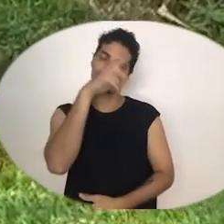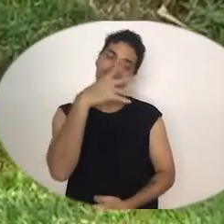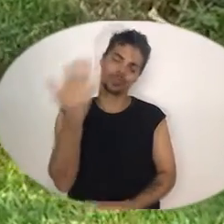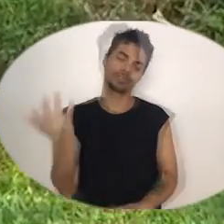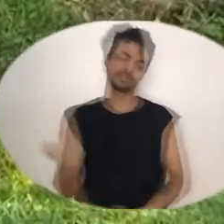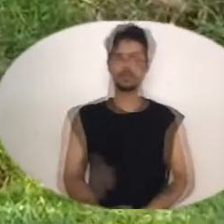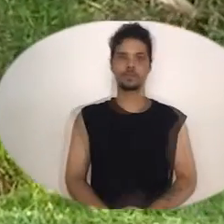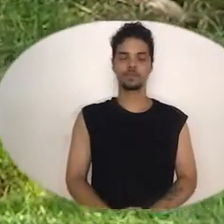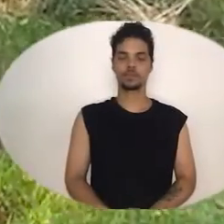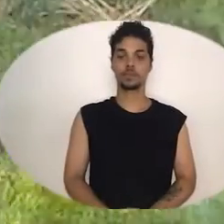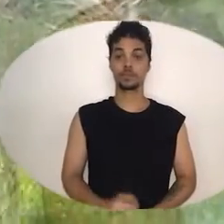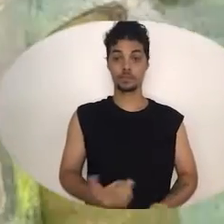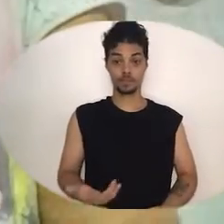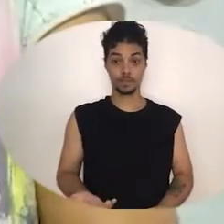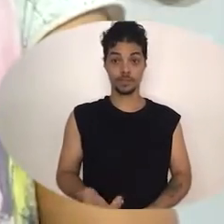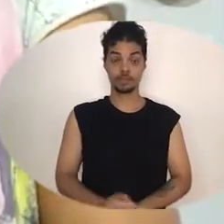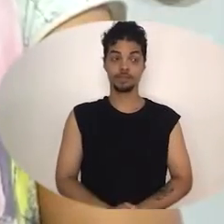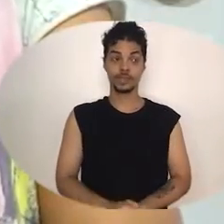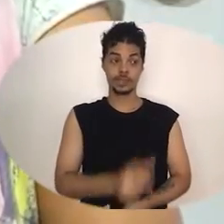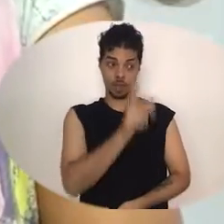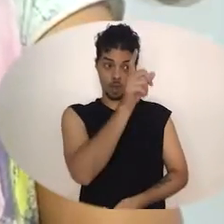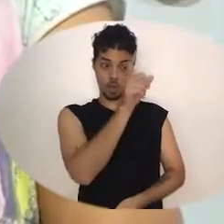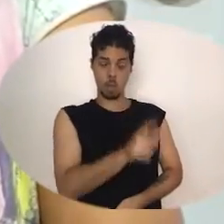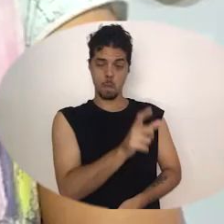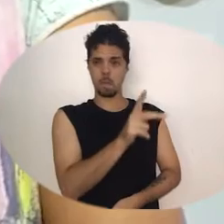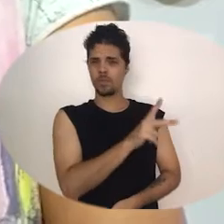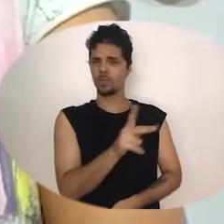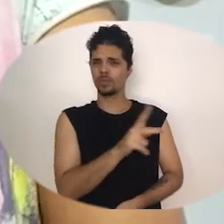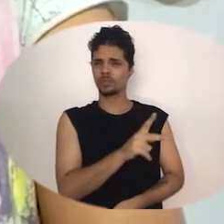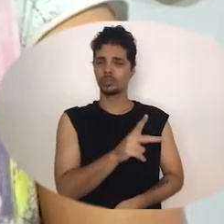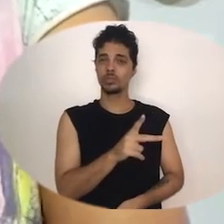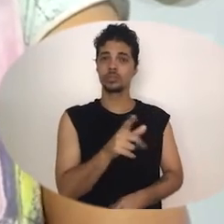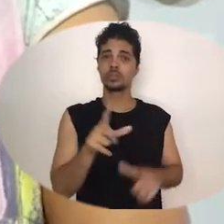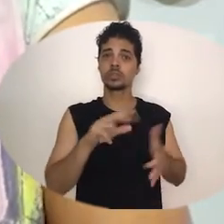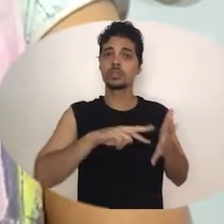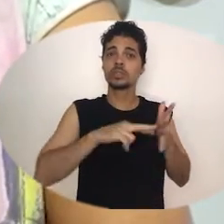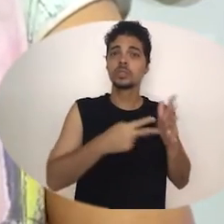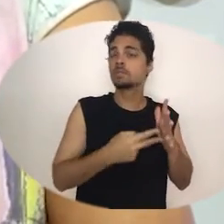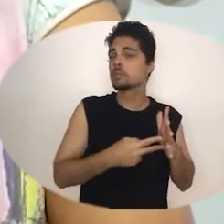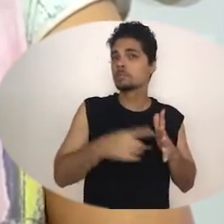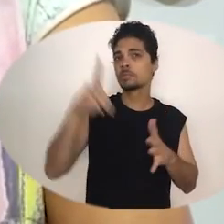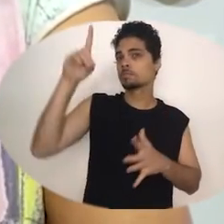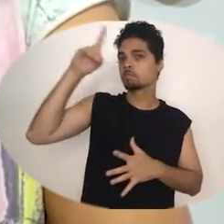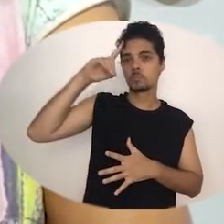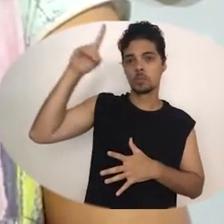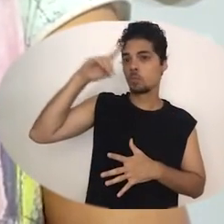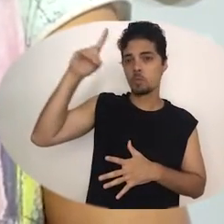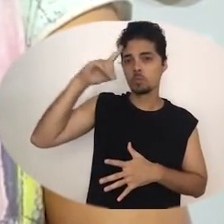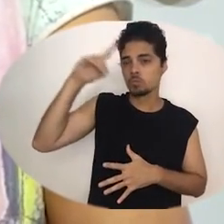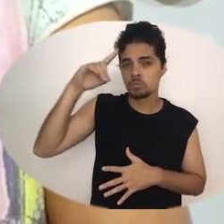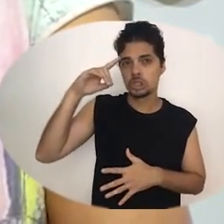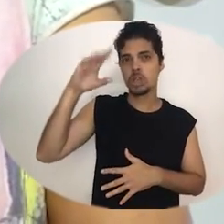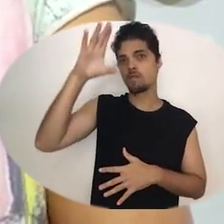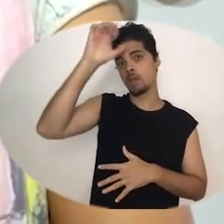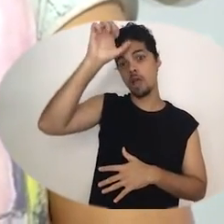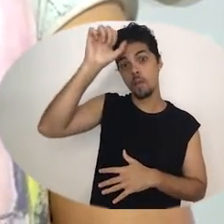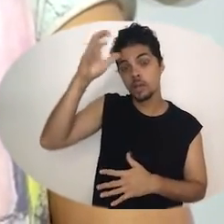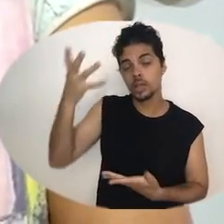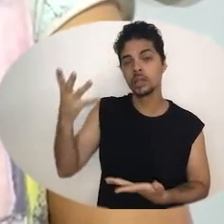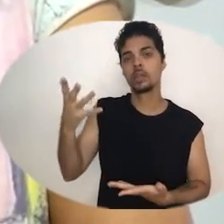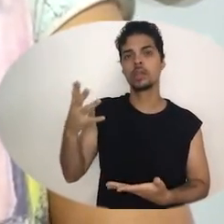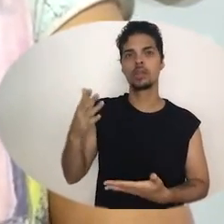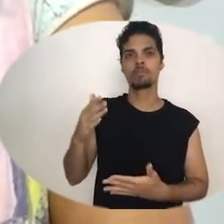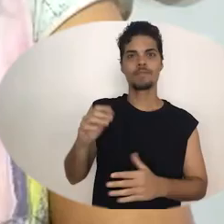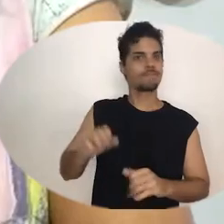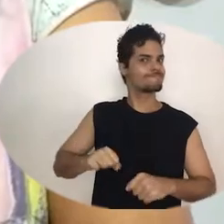todas as dificuldades. Ser professora é diariamente conjugar o verbo esperançar.